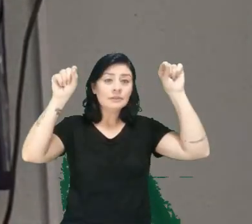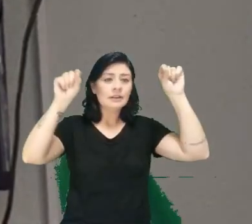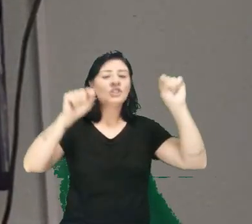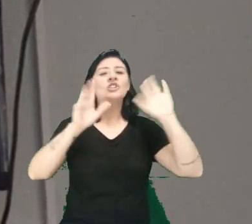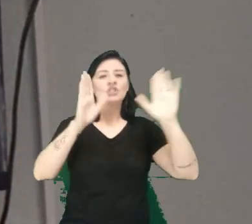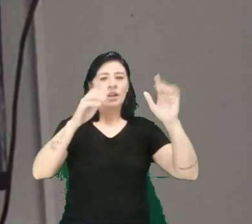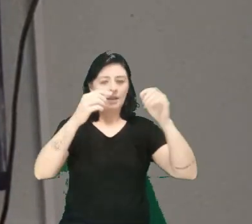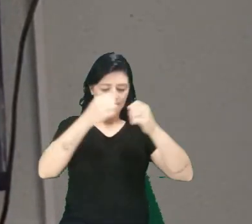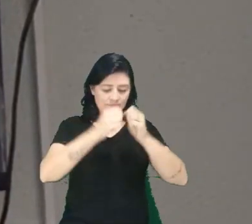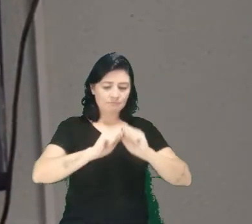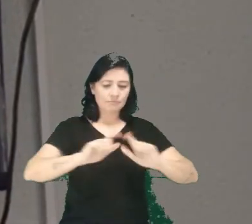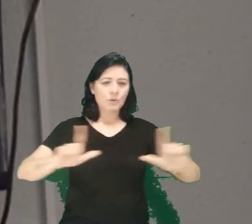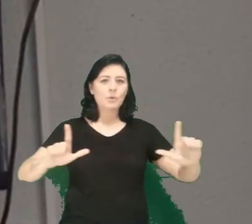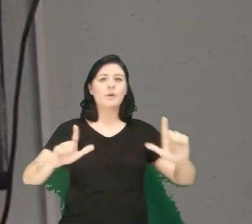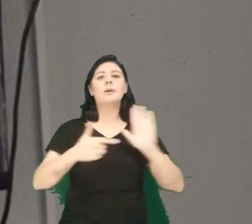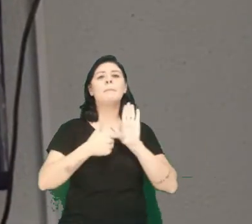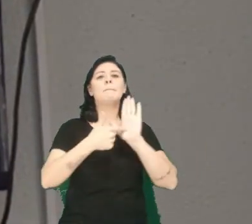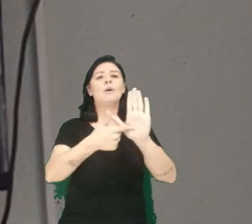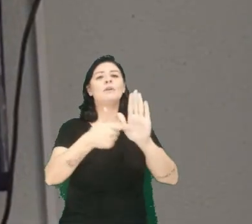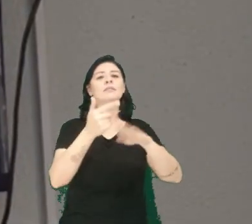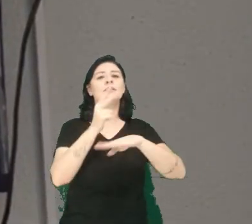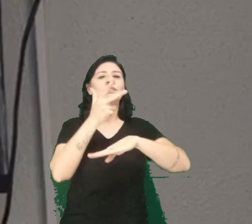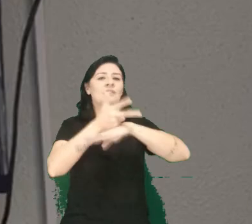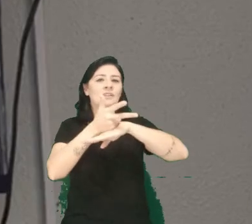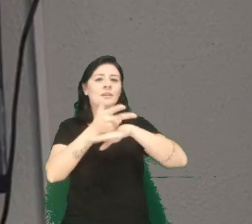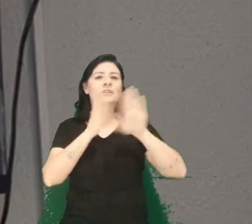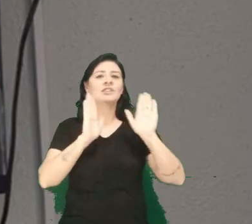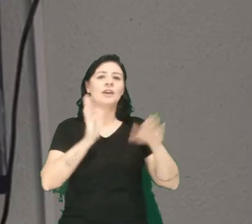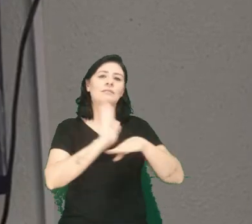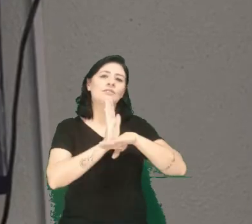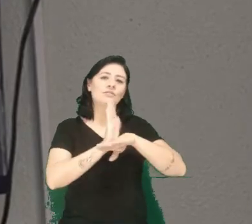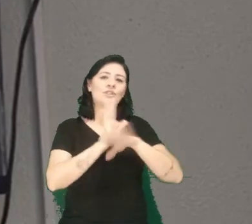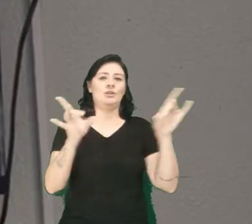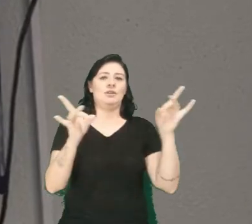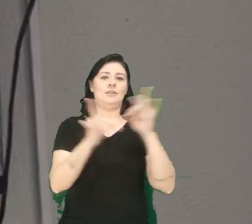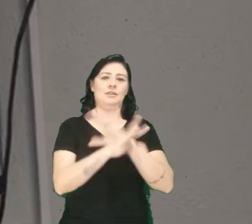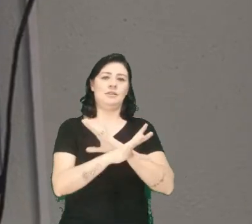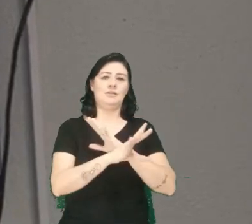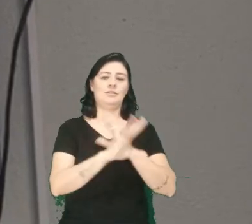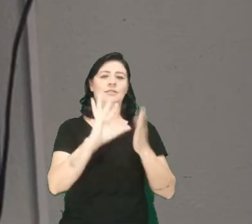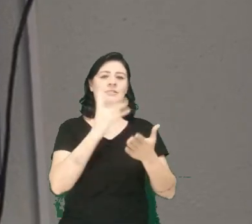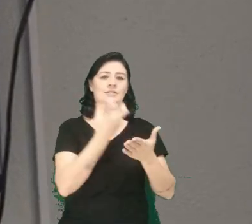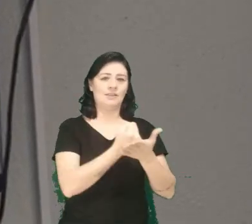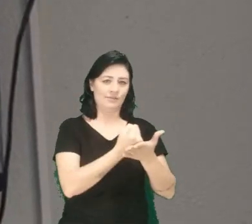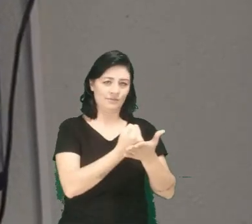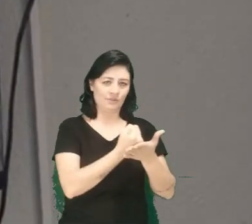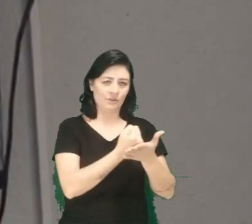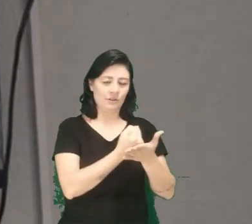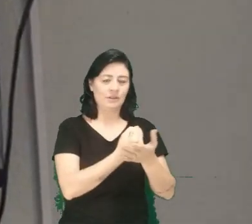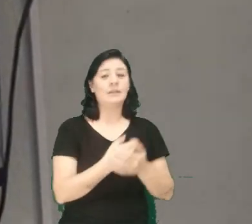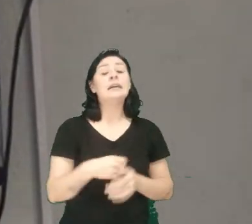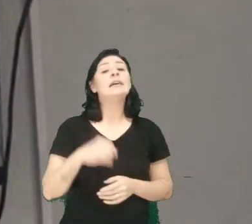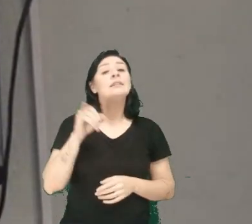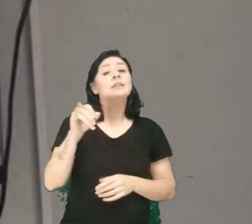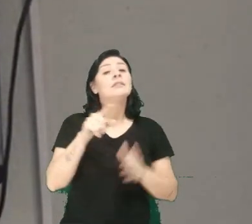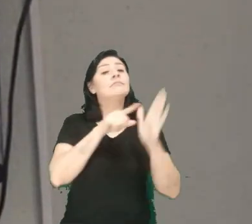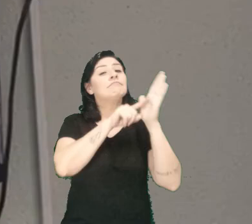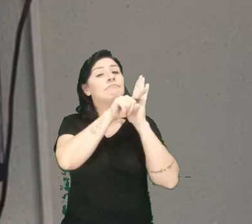Aí aqui nós temos um vídeo que já nós gravamos sobre o geoplano. Se você fizer uma busca de algo